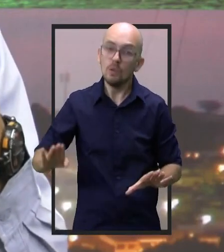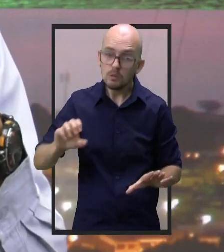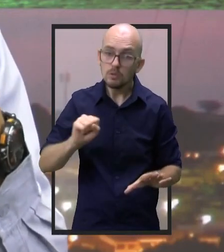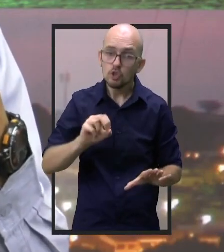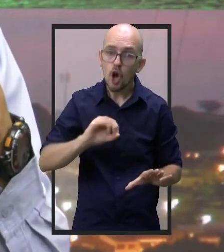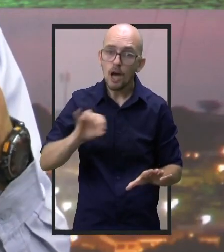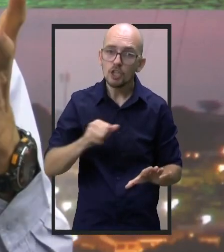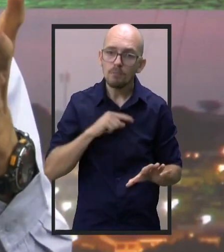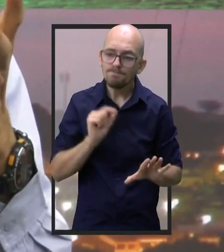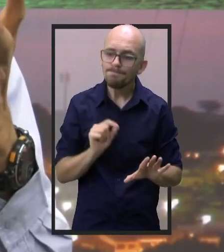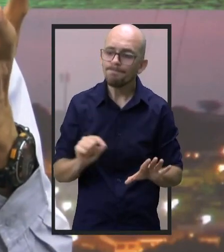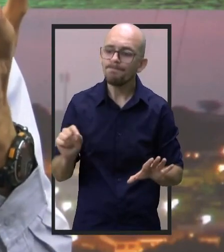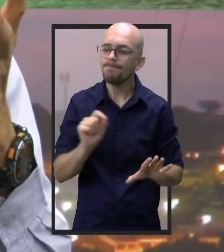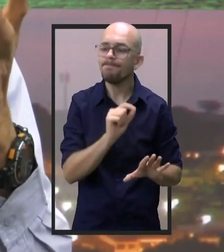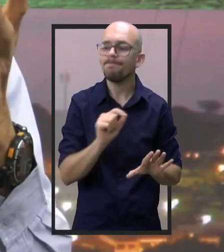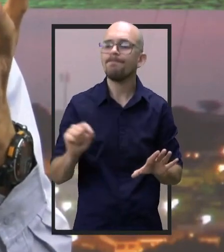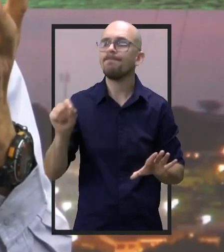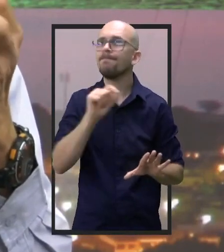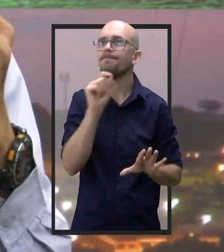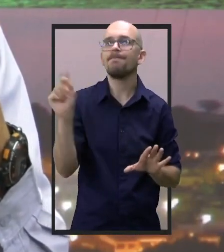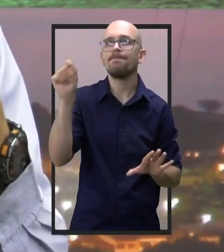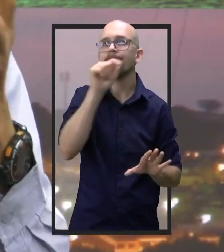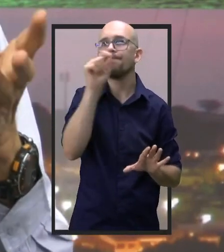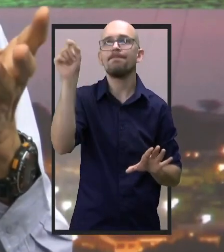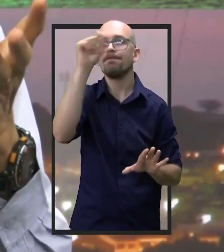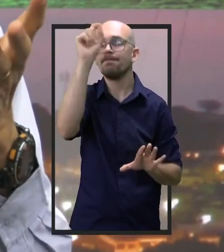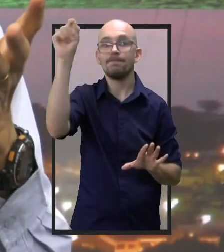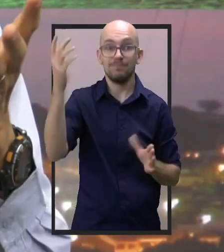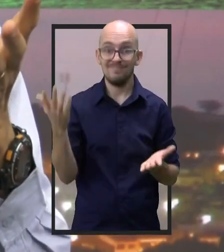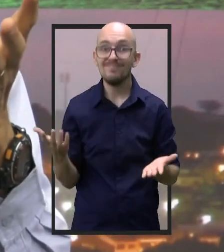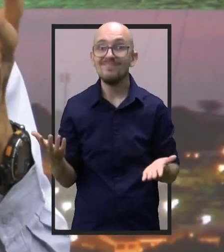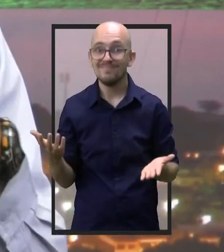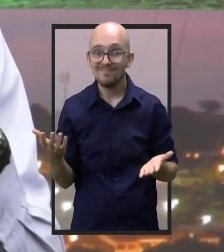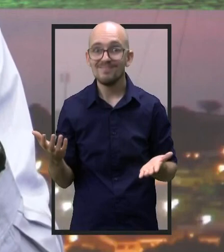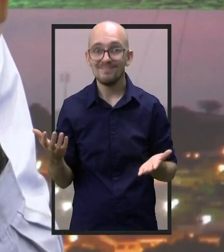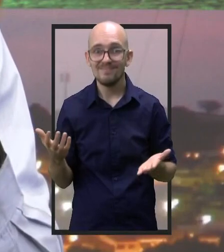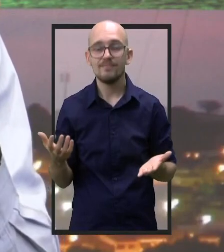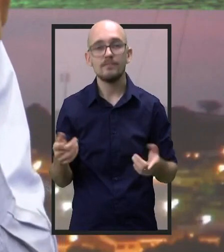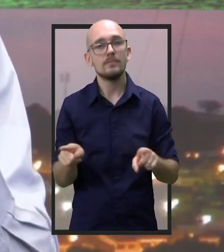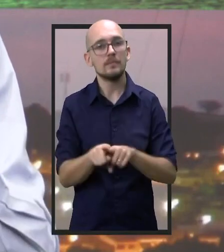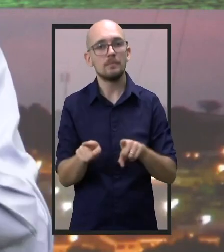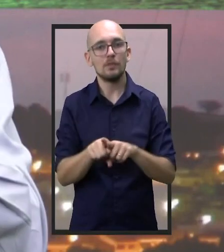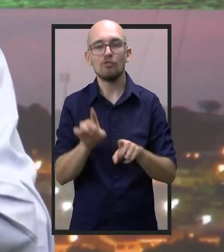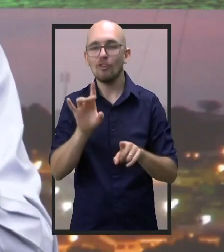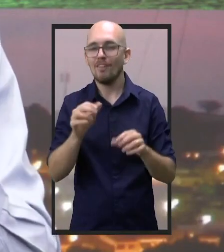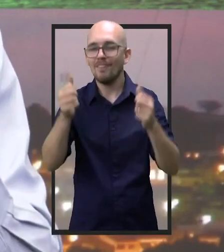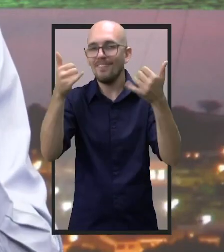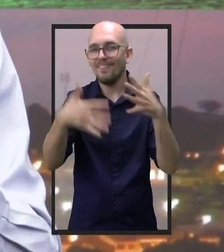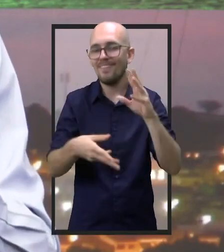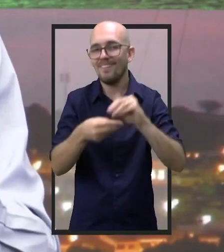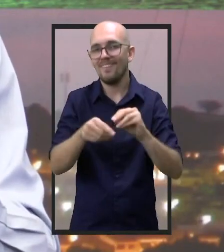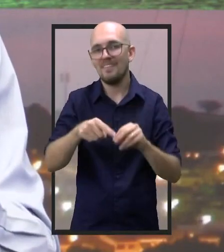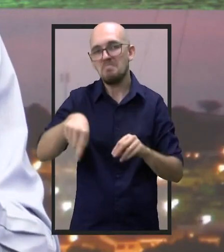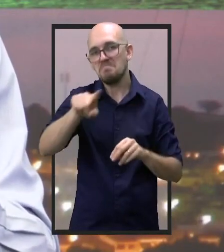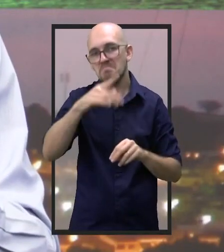é novas áreas de produção de soja. E diga-se de passagem, né, para ter uma dinâmica para você que está nos escutando